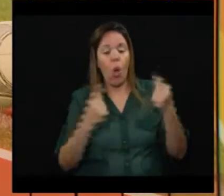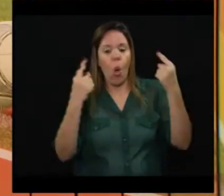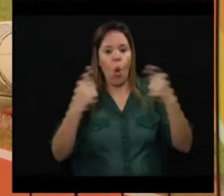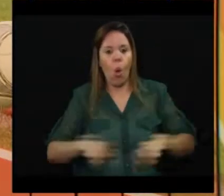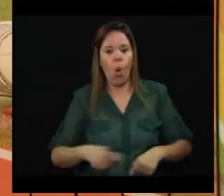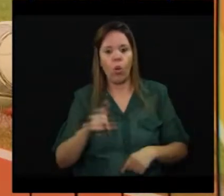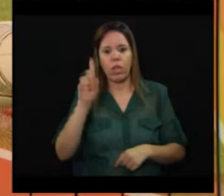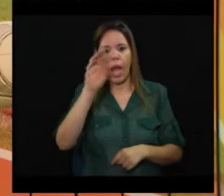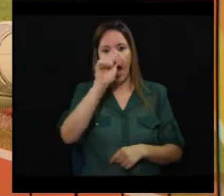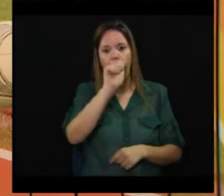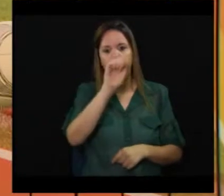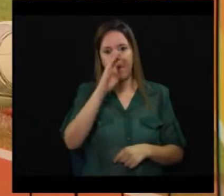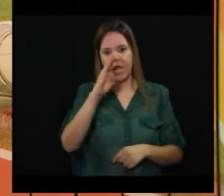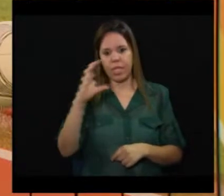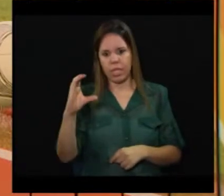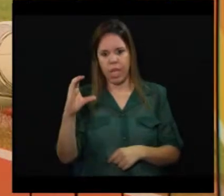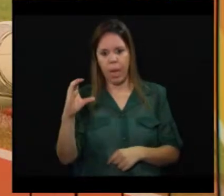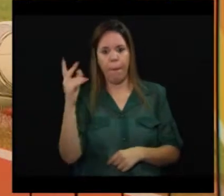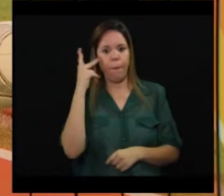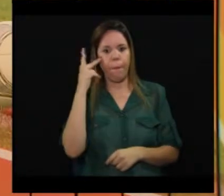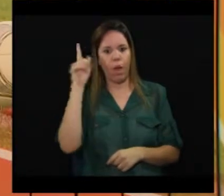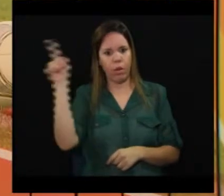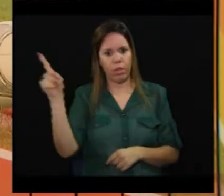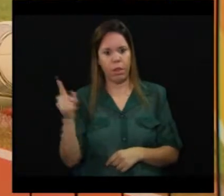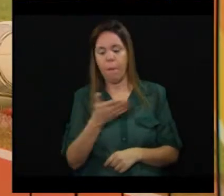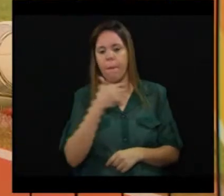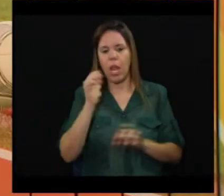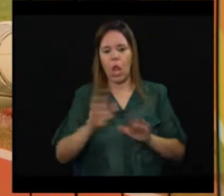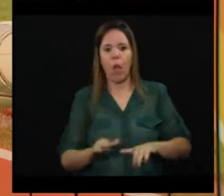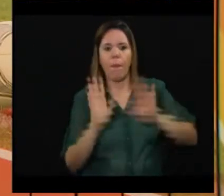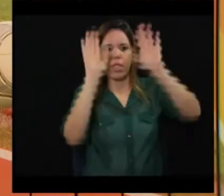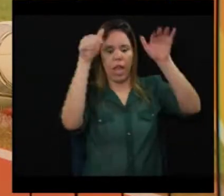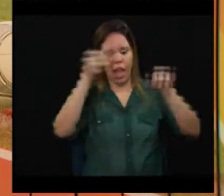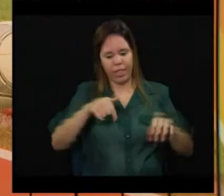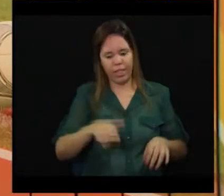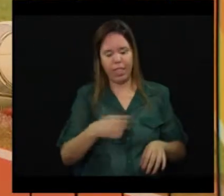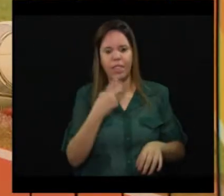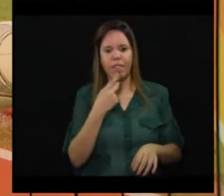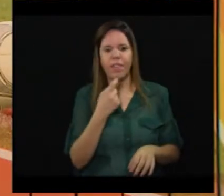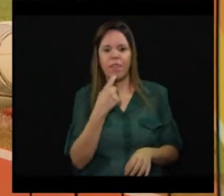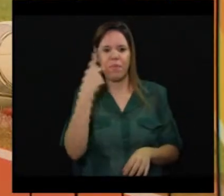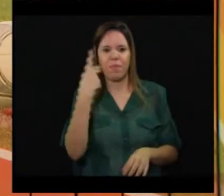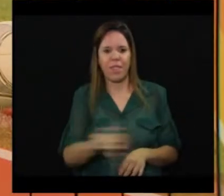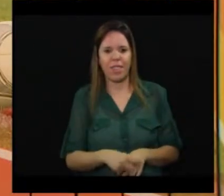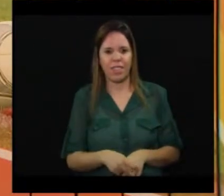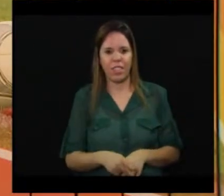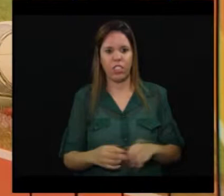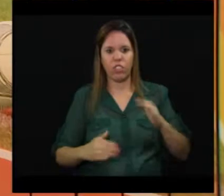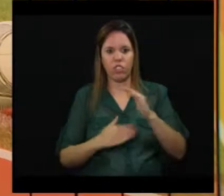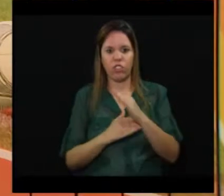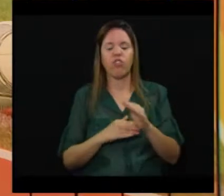ABC Paulista. O melhor basquete feminino do Brasil está aqui em Campinas. O Jornal Câmara